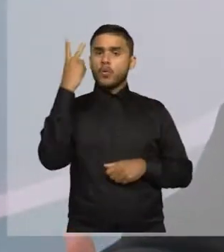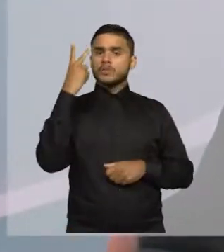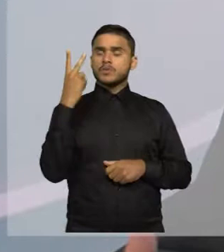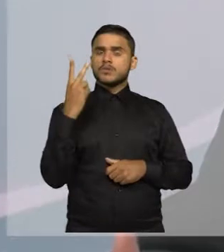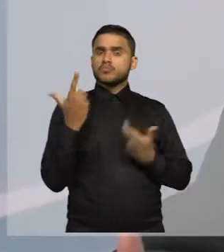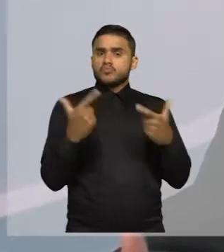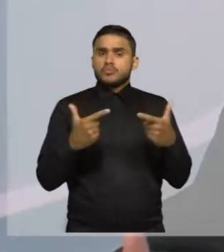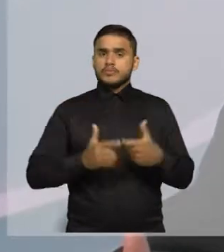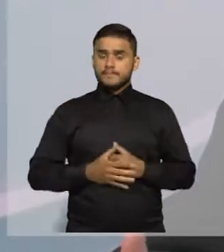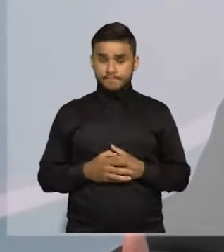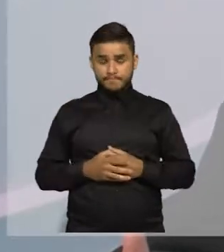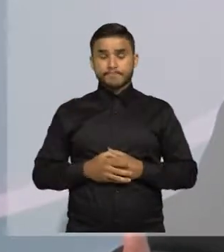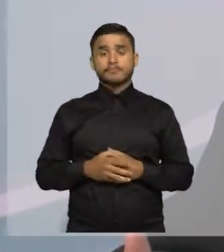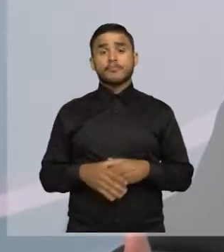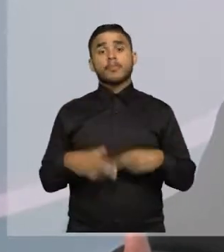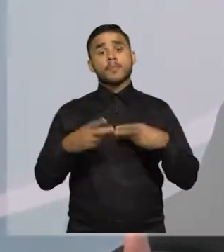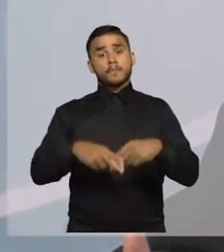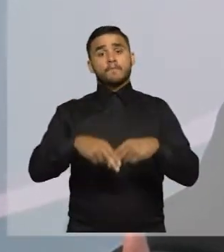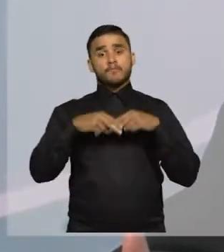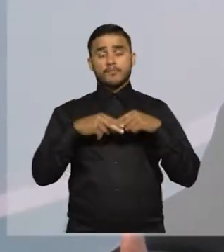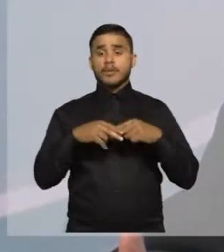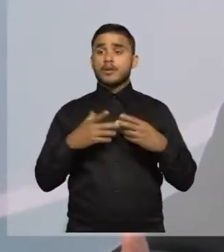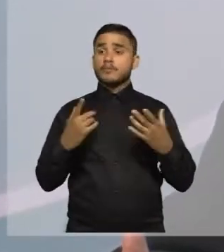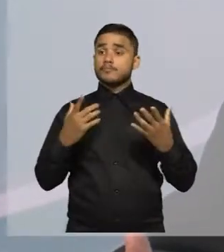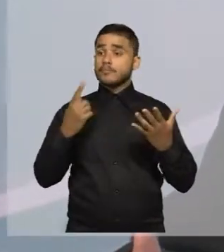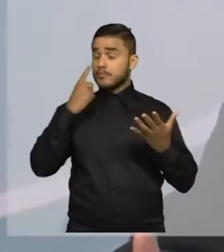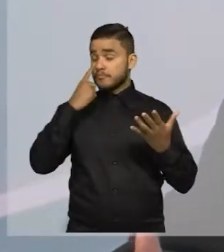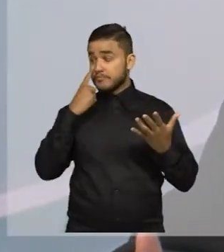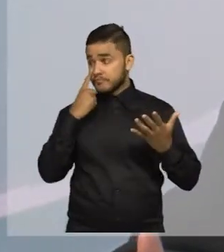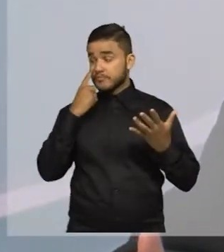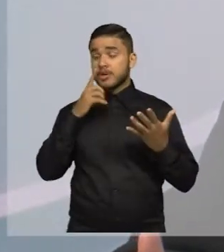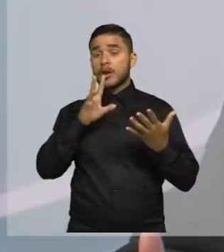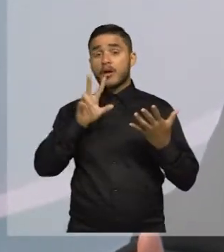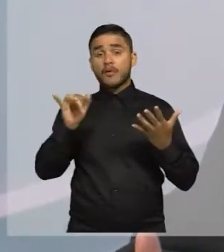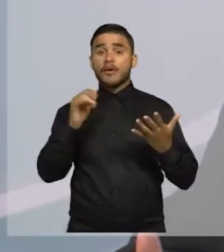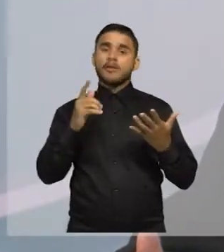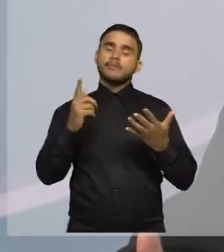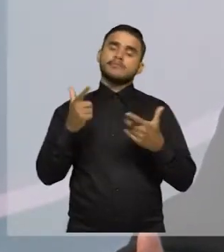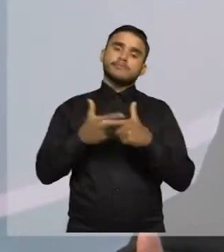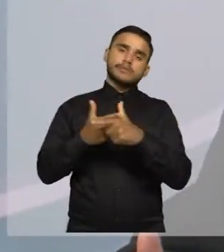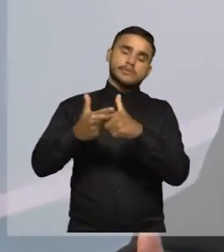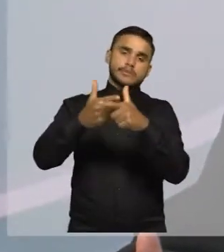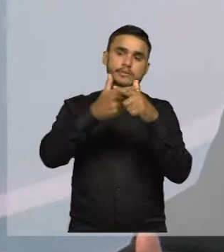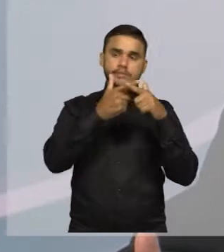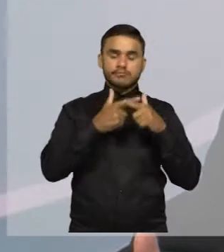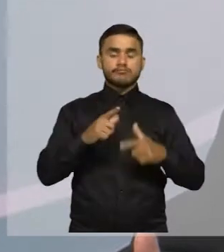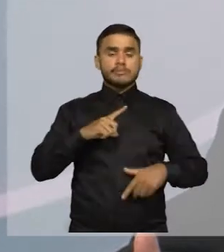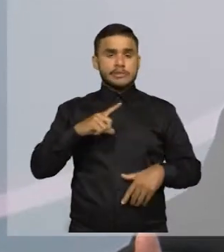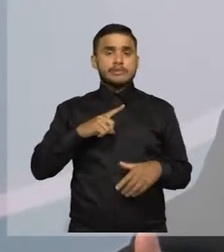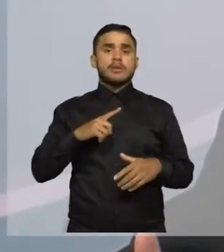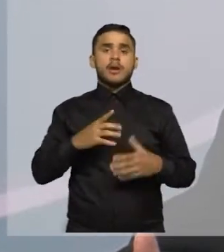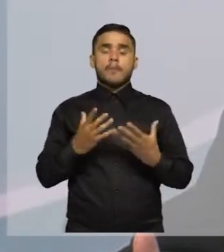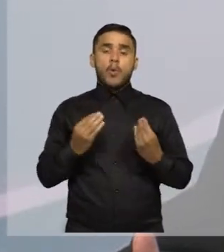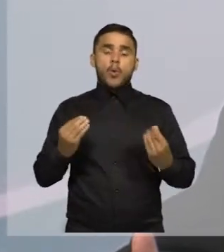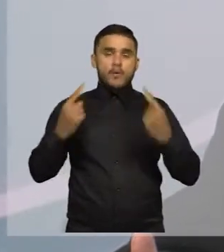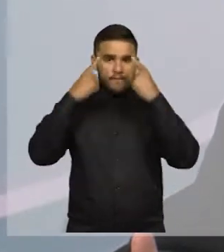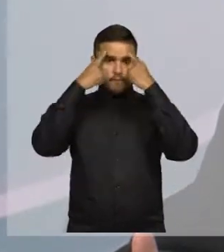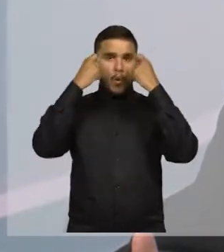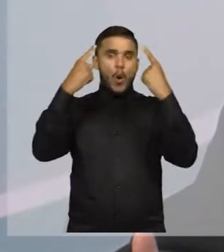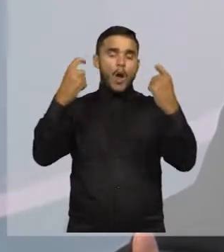foram desvalorizadas e concomitantemente, nós começamos a enfrentar um período de